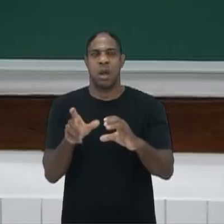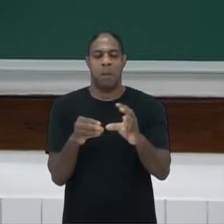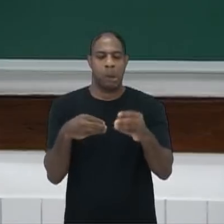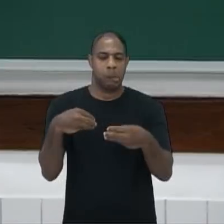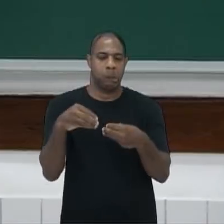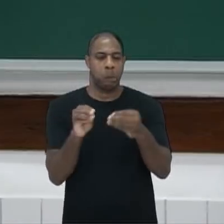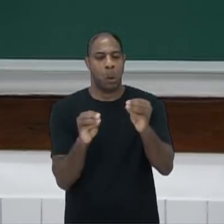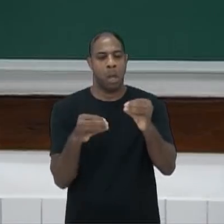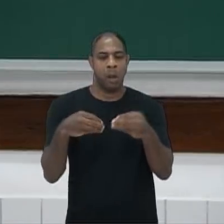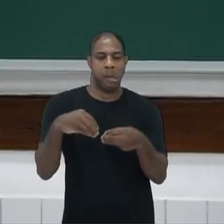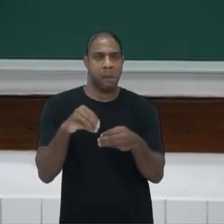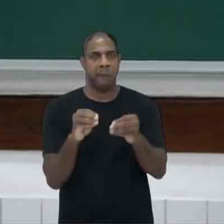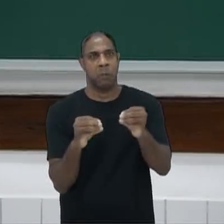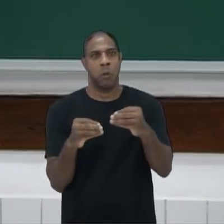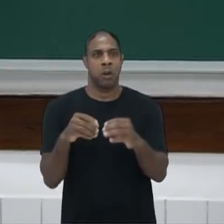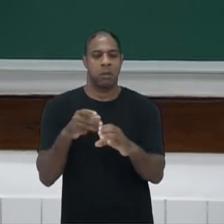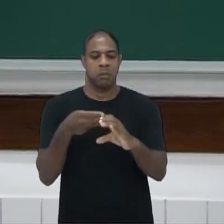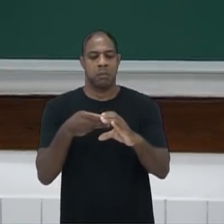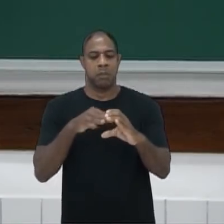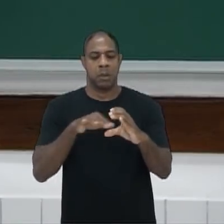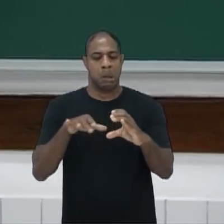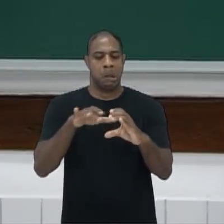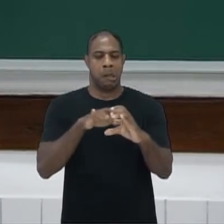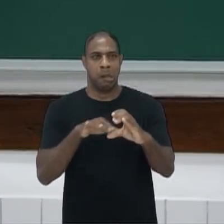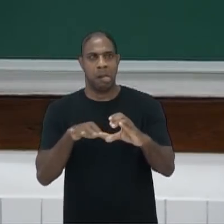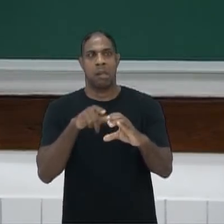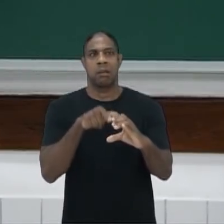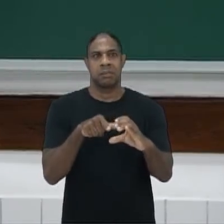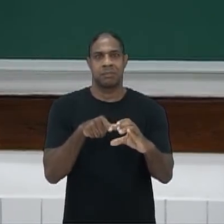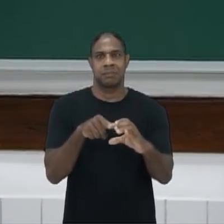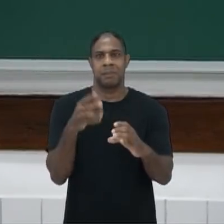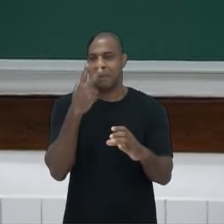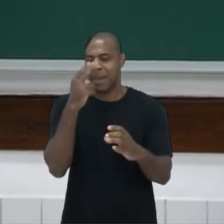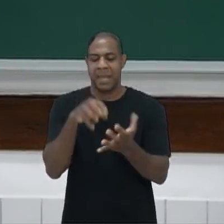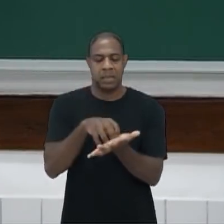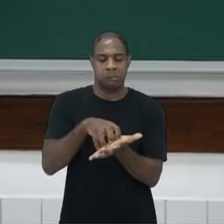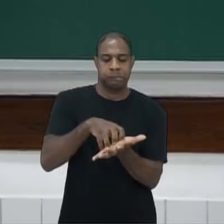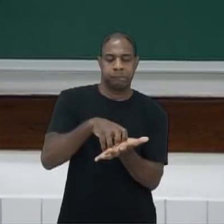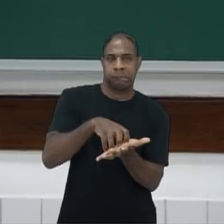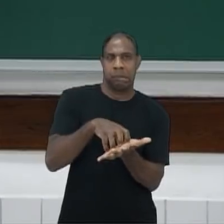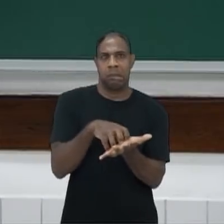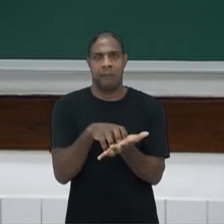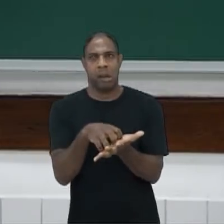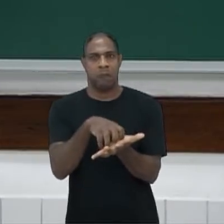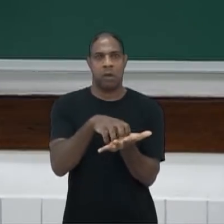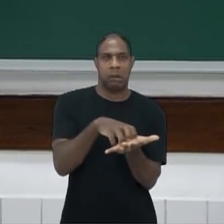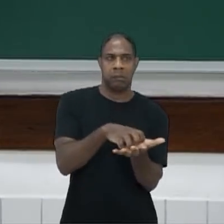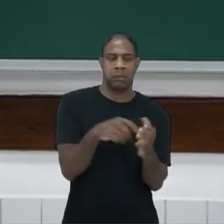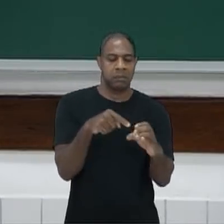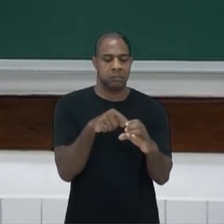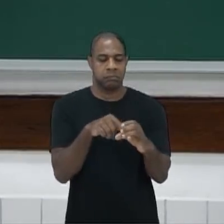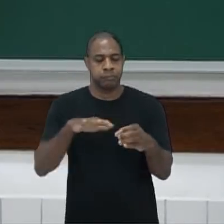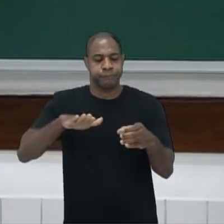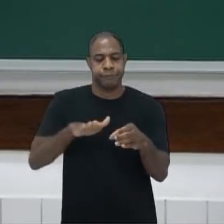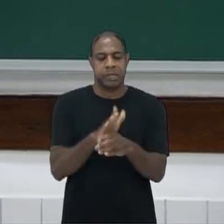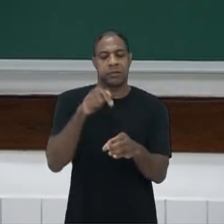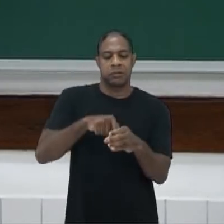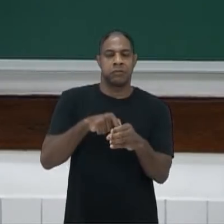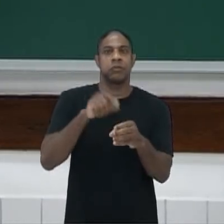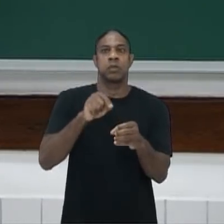água com sais minerais que tem uma consistência gelatinosa, que preenche a célula,